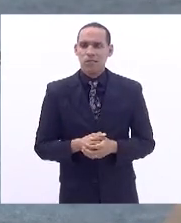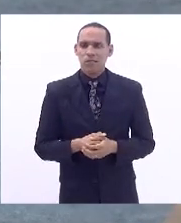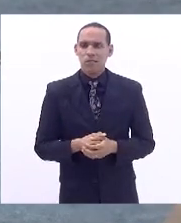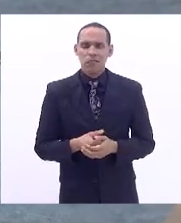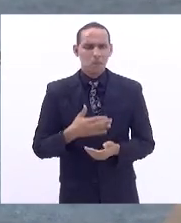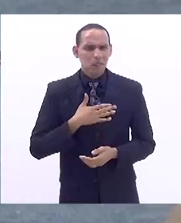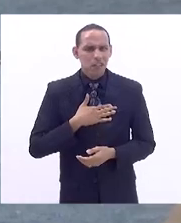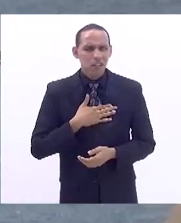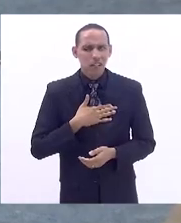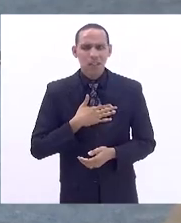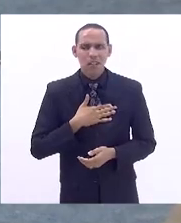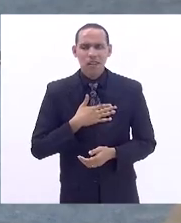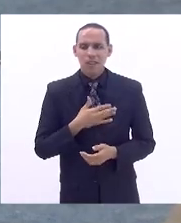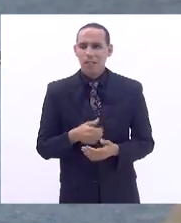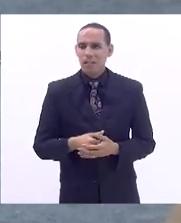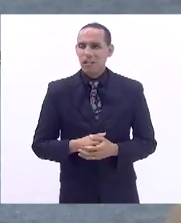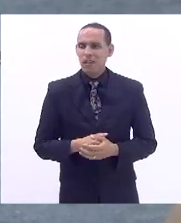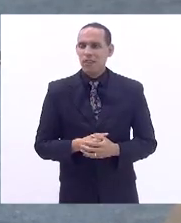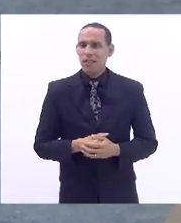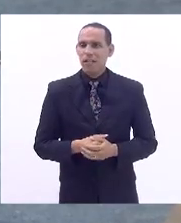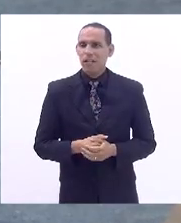a minha não